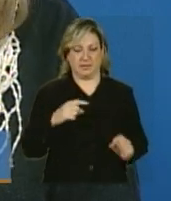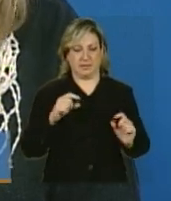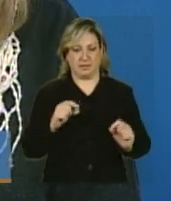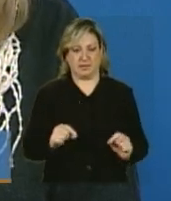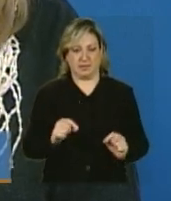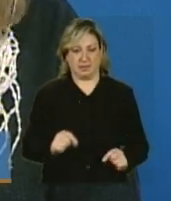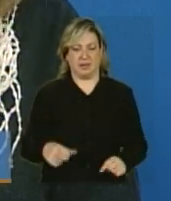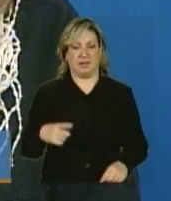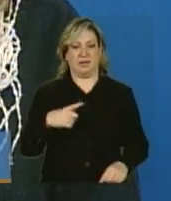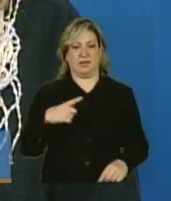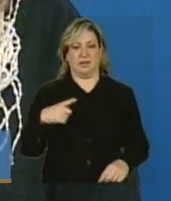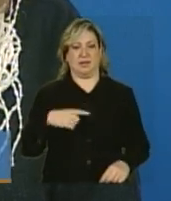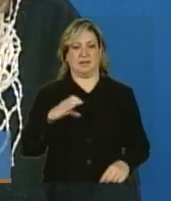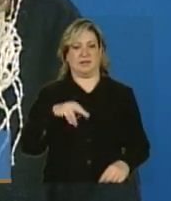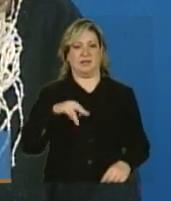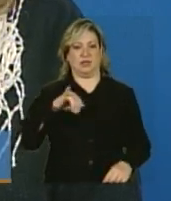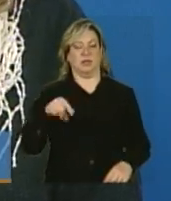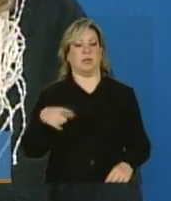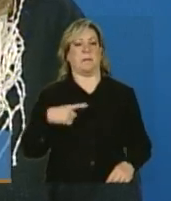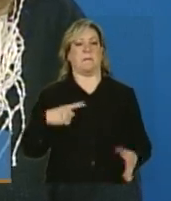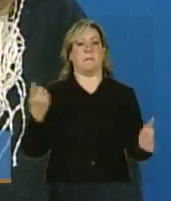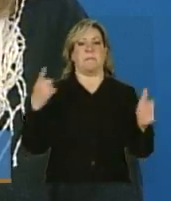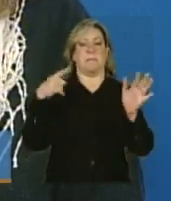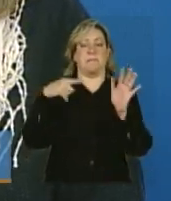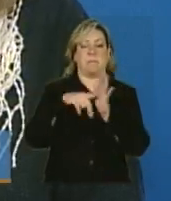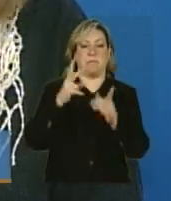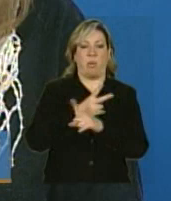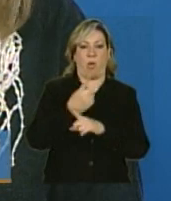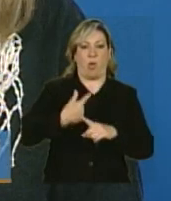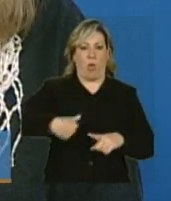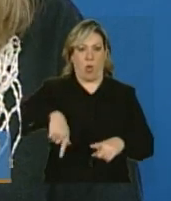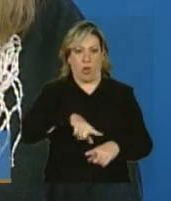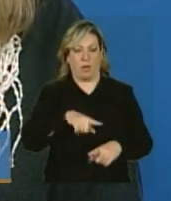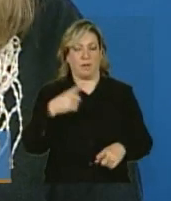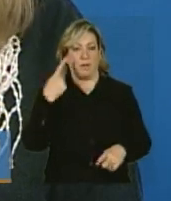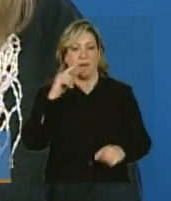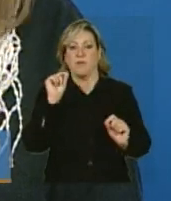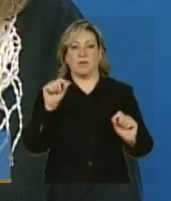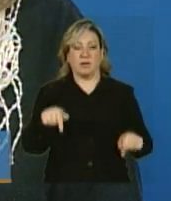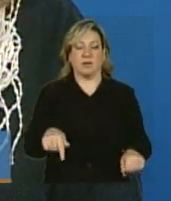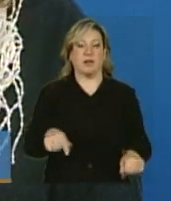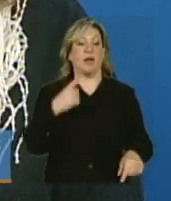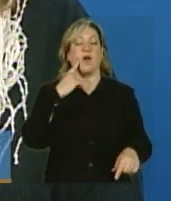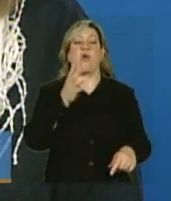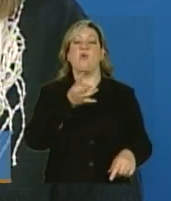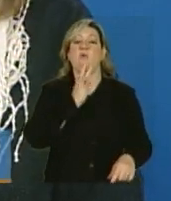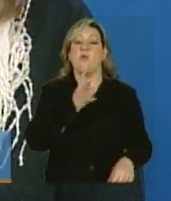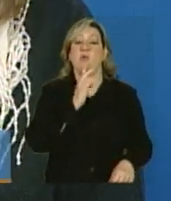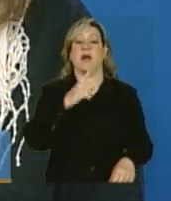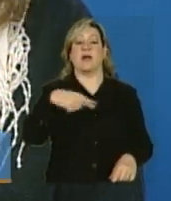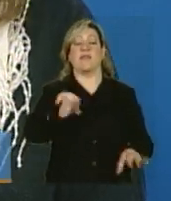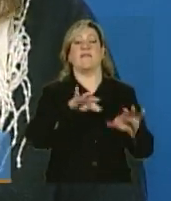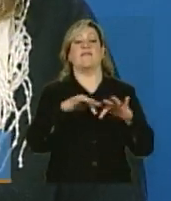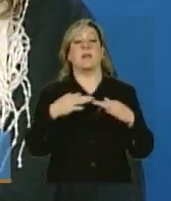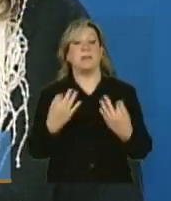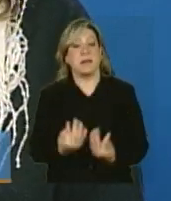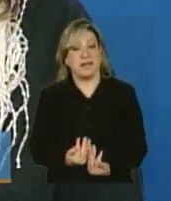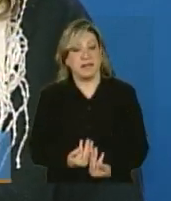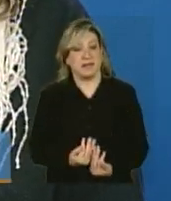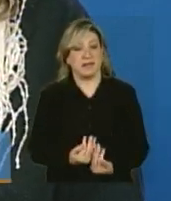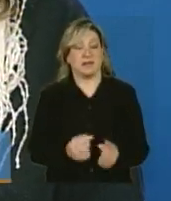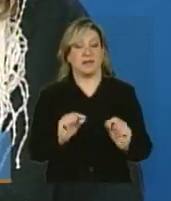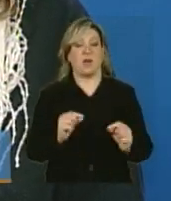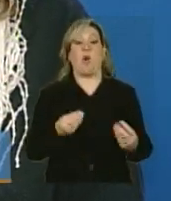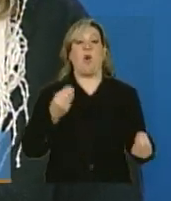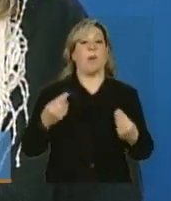essa proposta, a intenção, primeiro, é conhecer essas famílias, é saber como estão, e já se